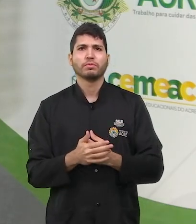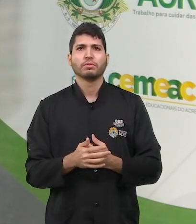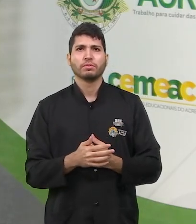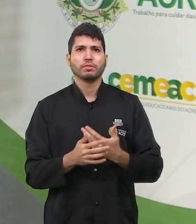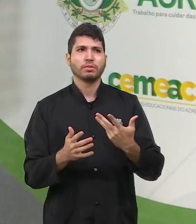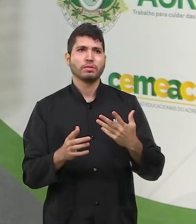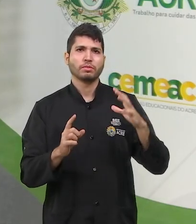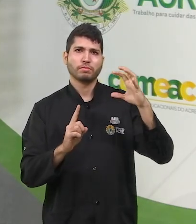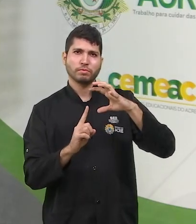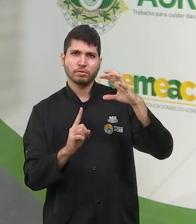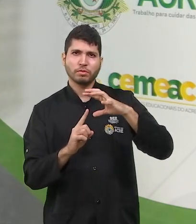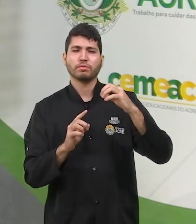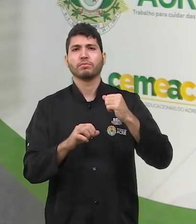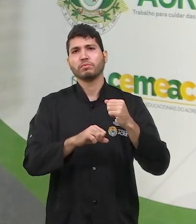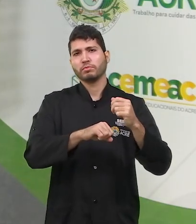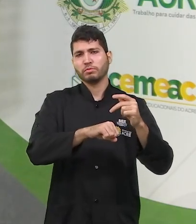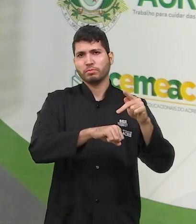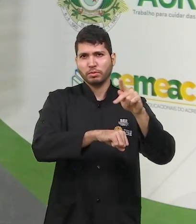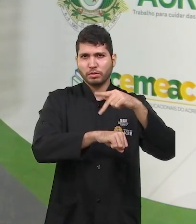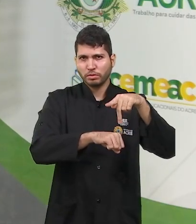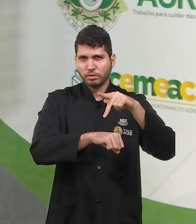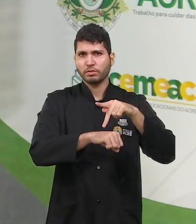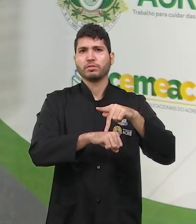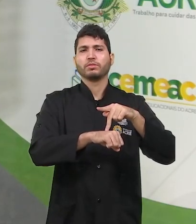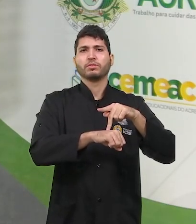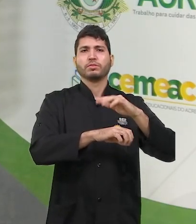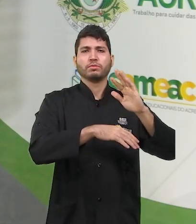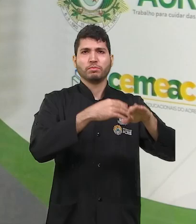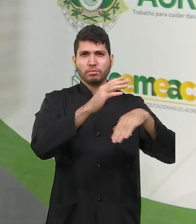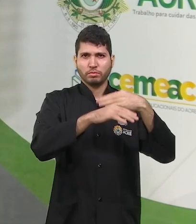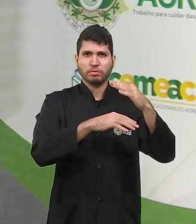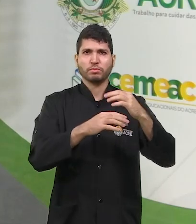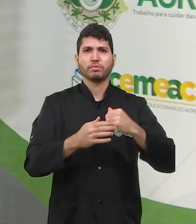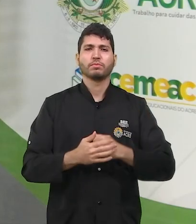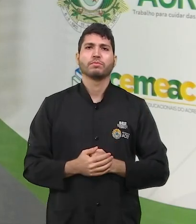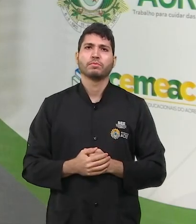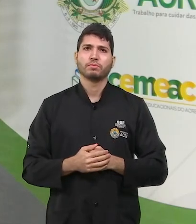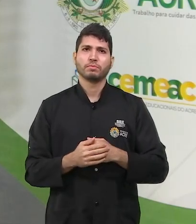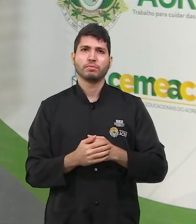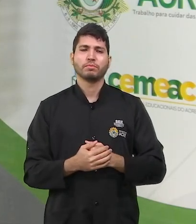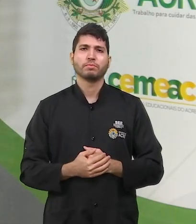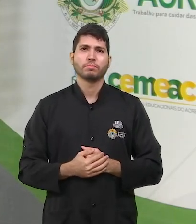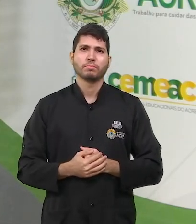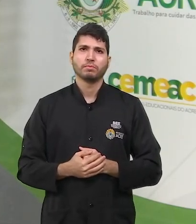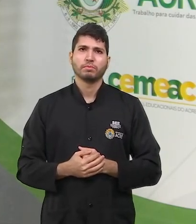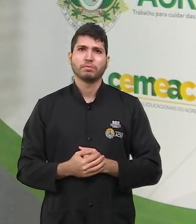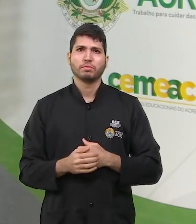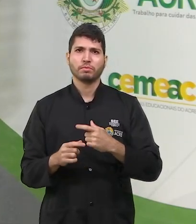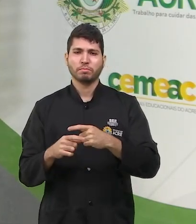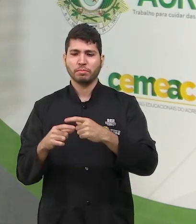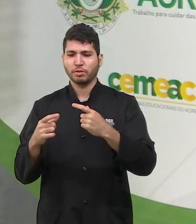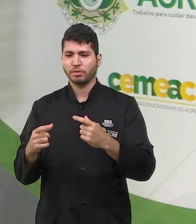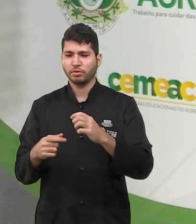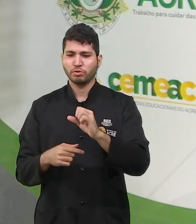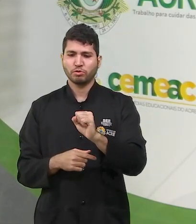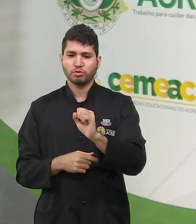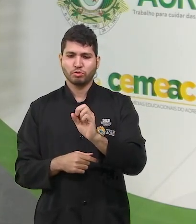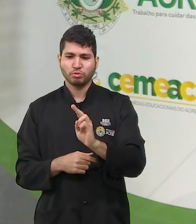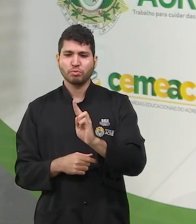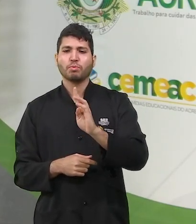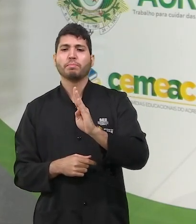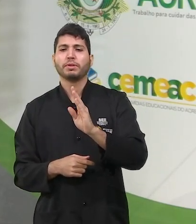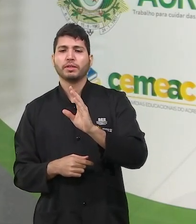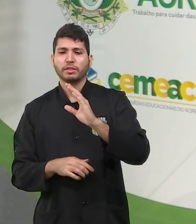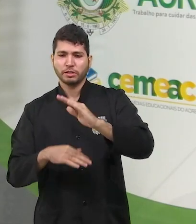países desenvolvidos. Sim, os países, em sua maioria, subdesenvolvidos, eles são levados a